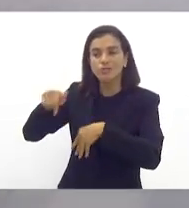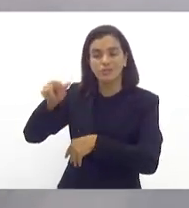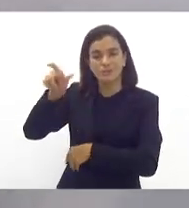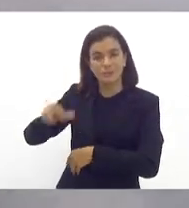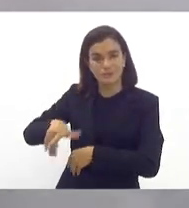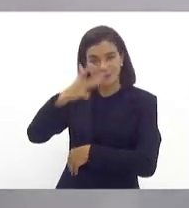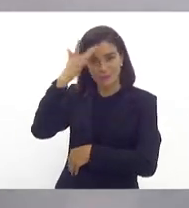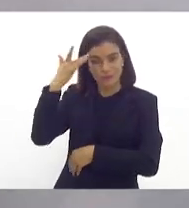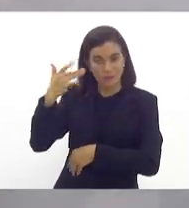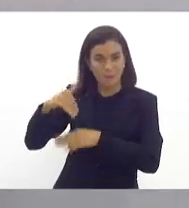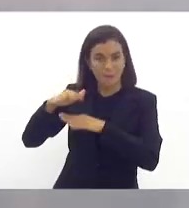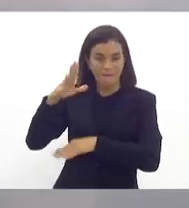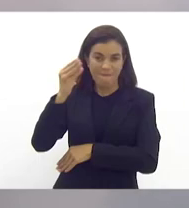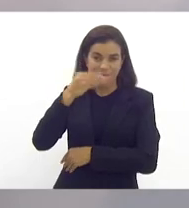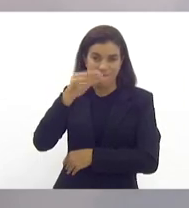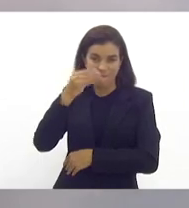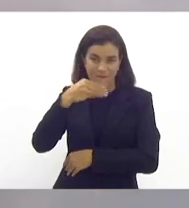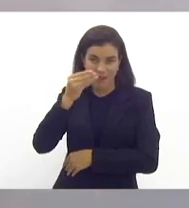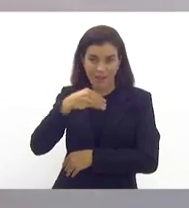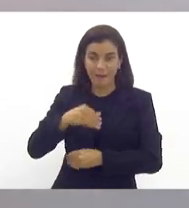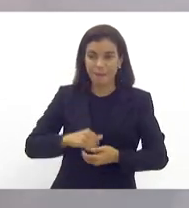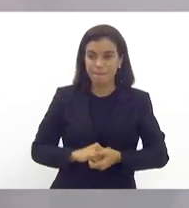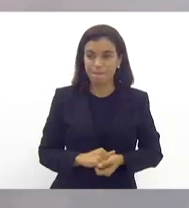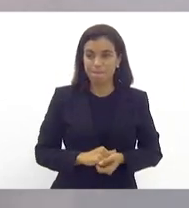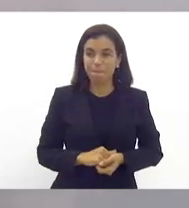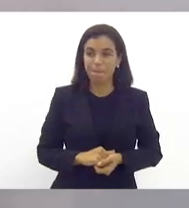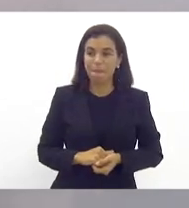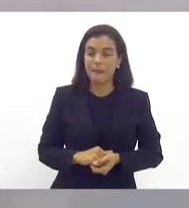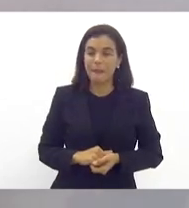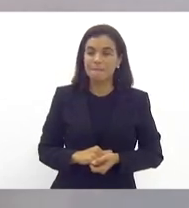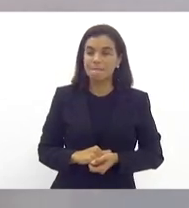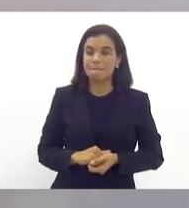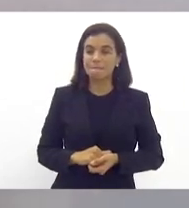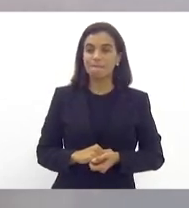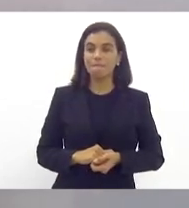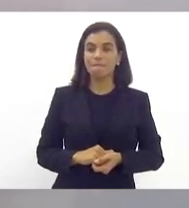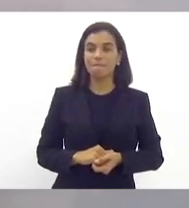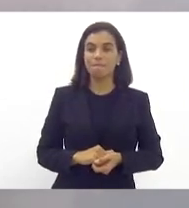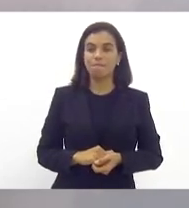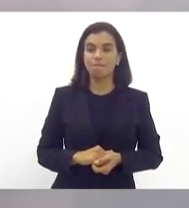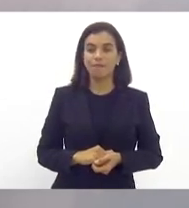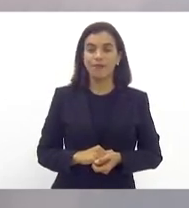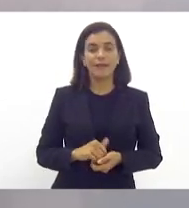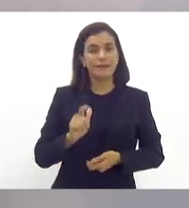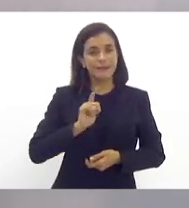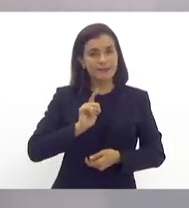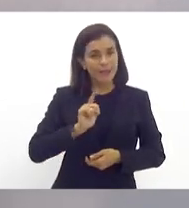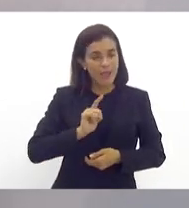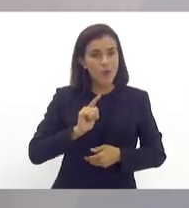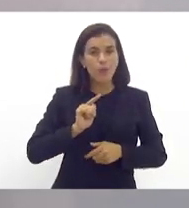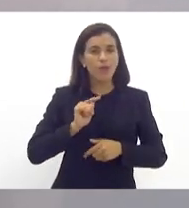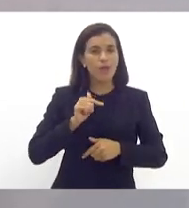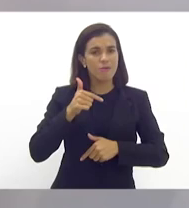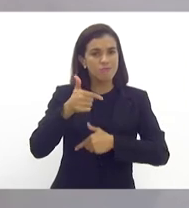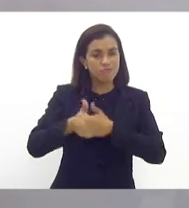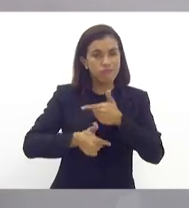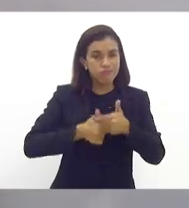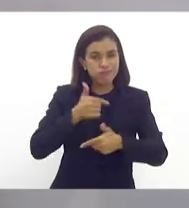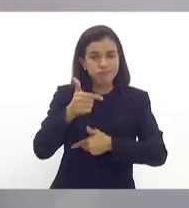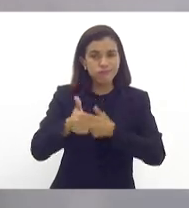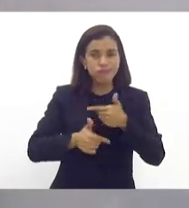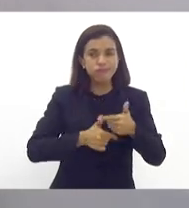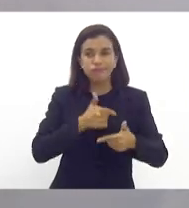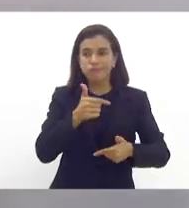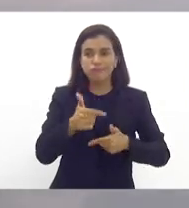que aonde rompe O Elo né da corrente nesse ponto mais fraco e isso tem um efeito primeiro né É É